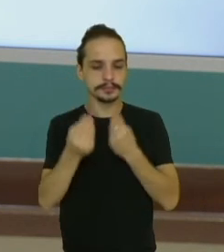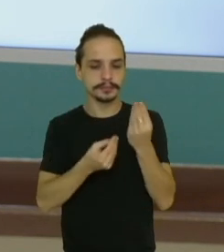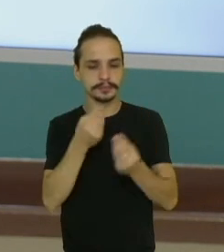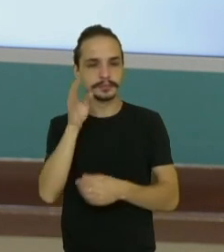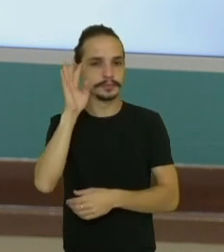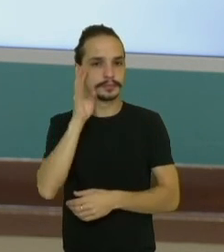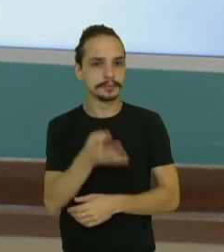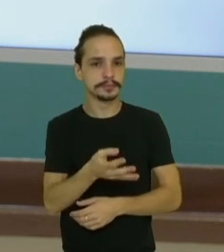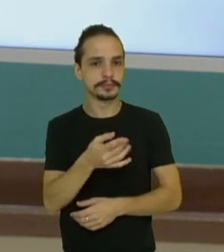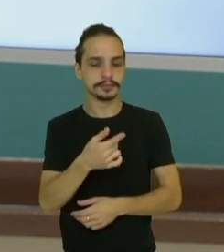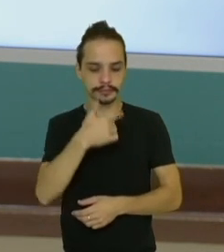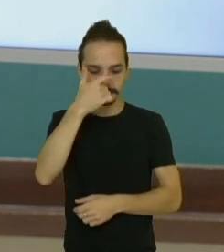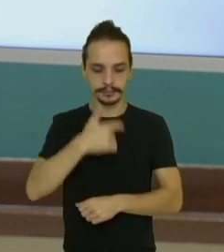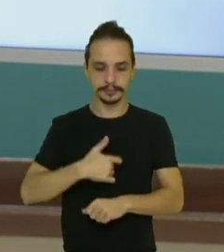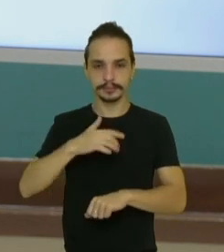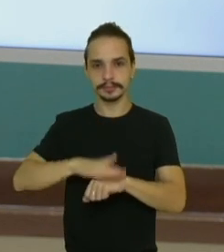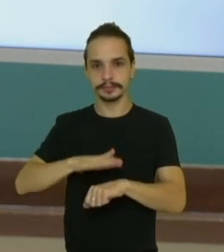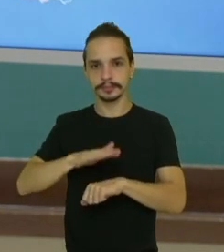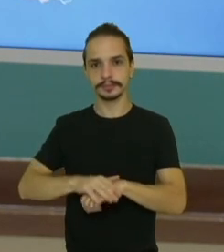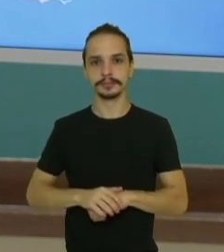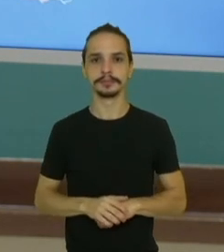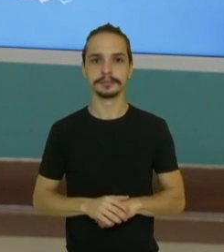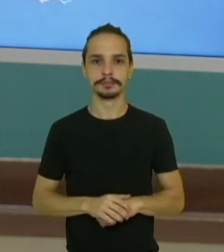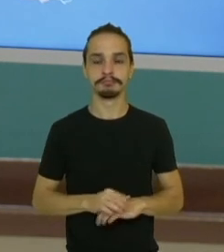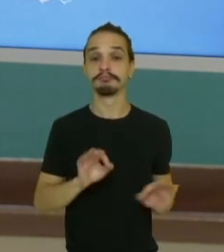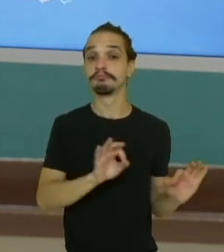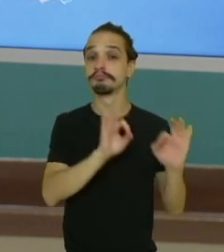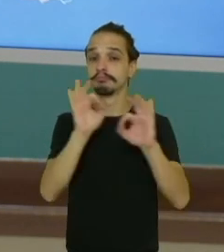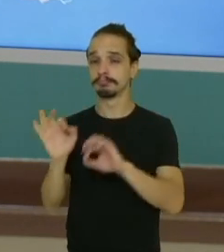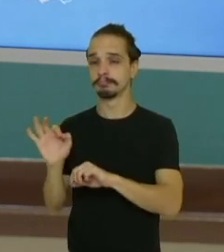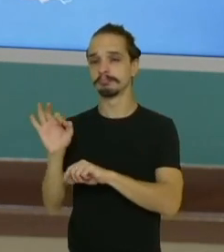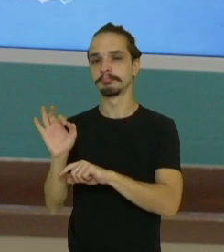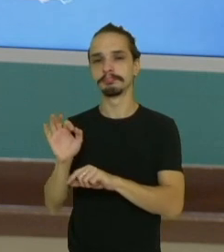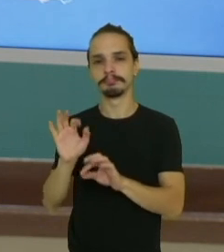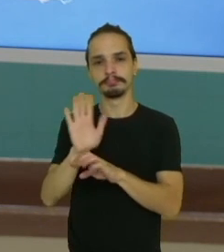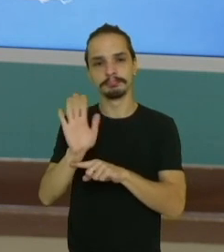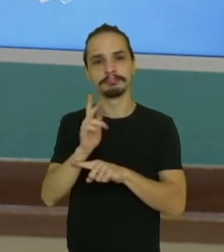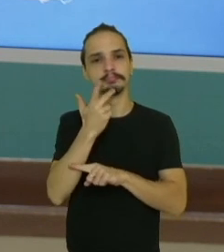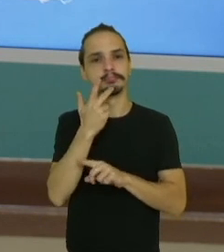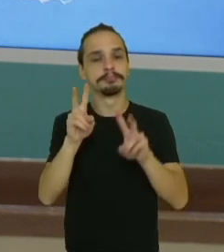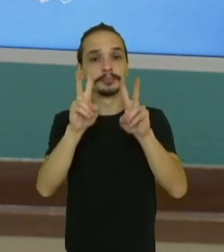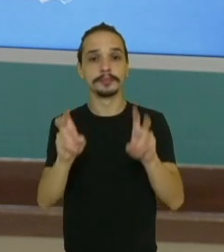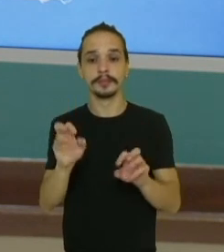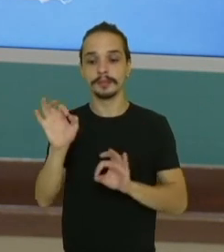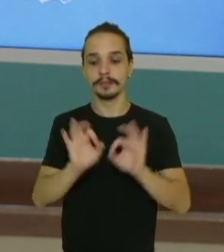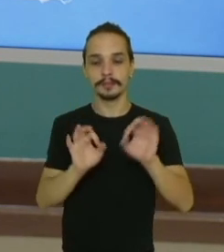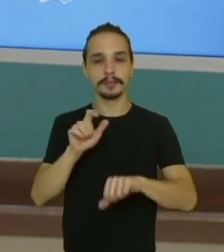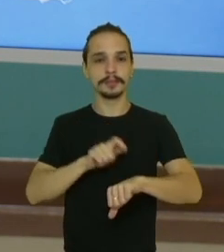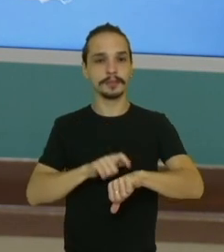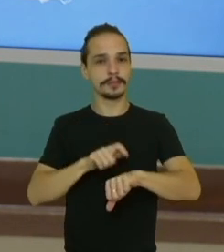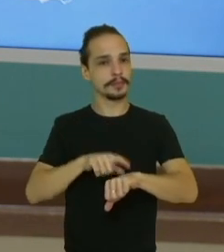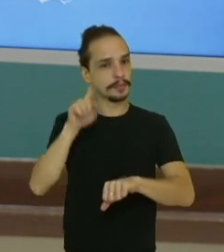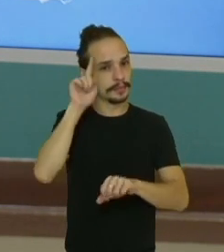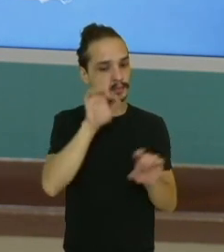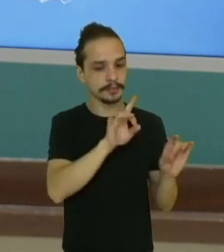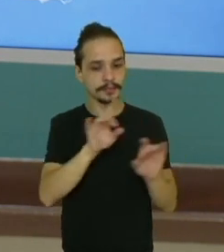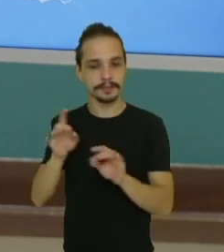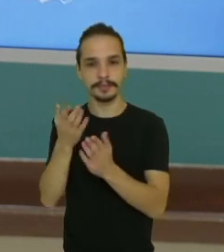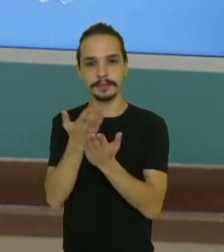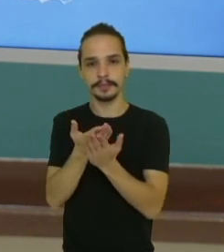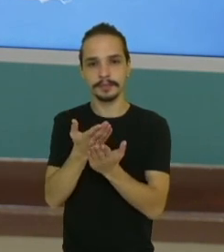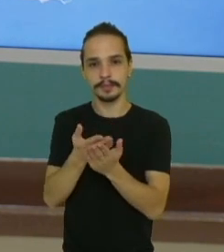essa tomada de decisão que a gente faz pessoal nesse vídeo nós falamos sobre gestão do tempo e rotinas de estudo